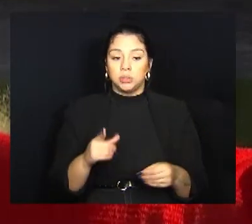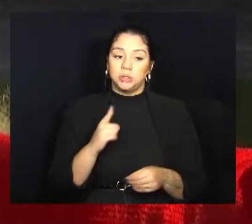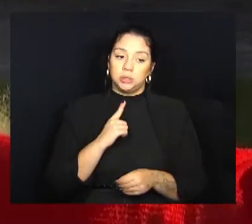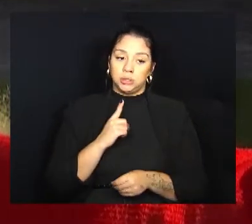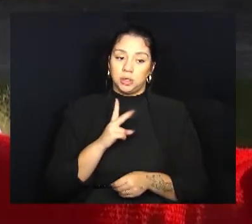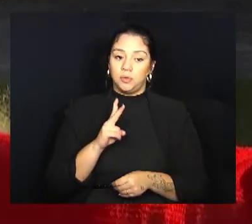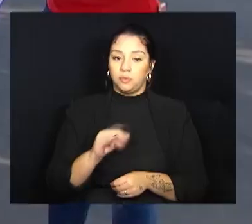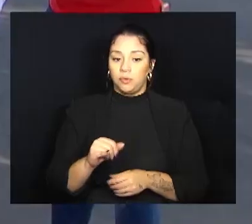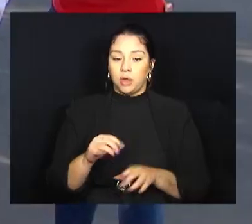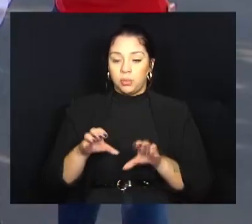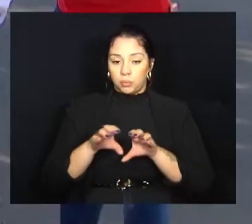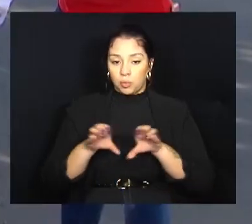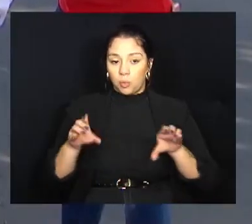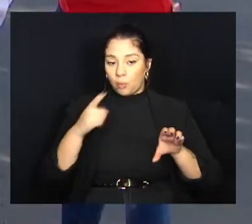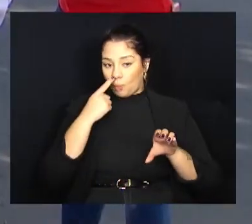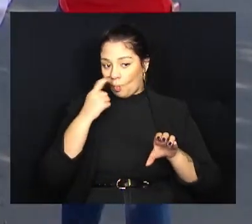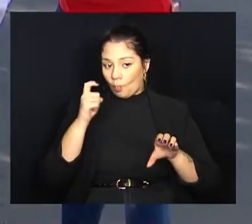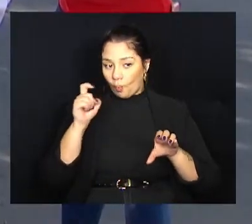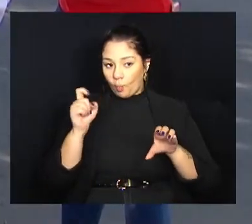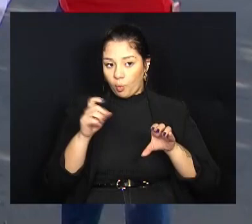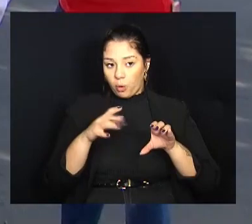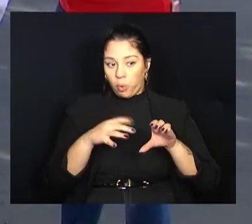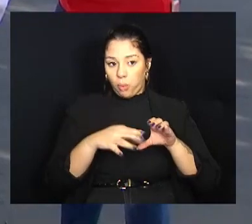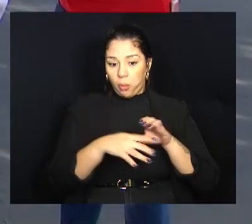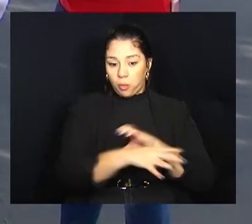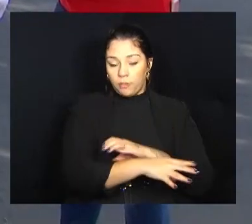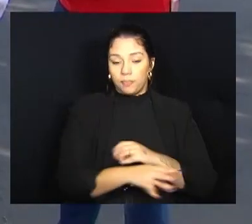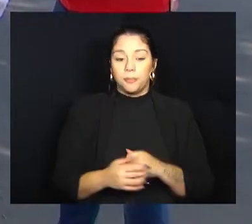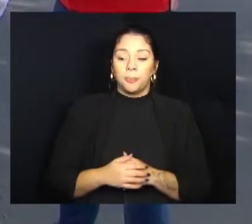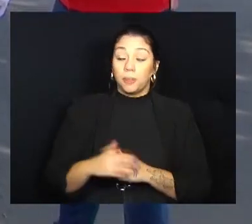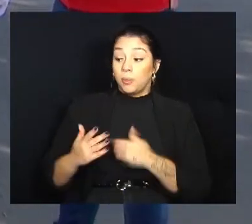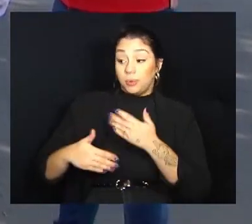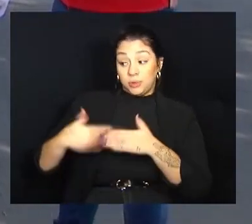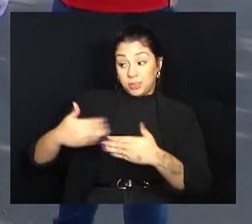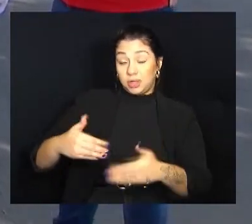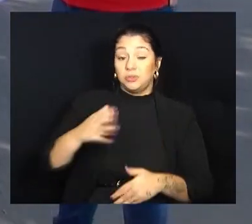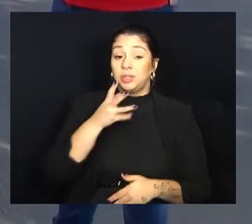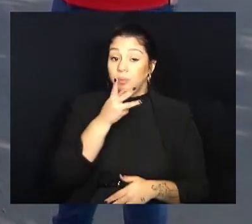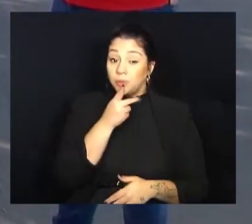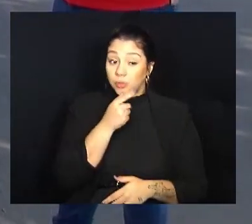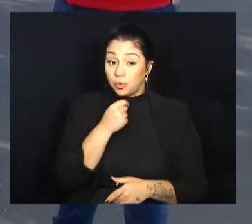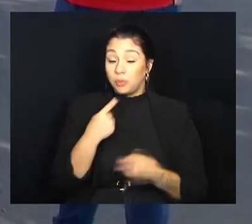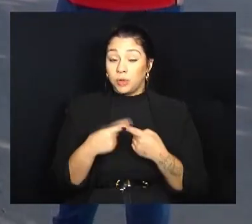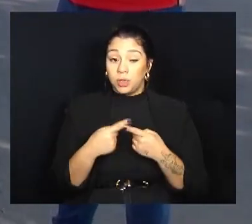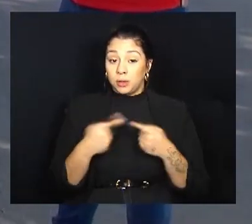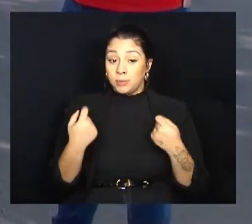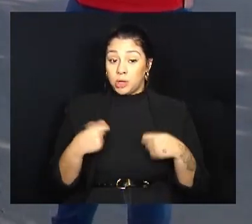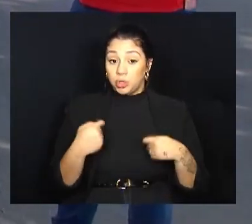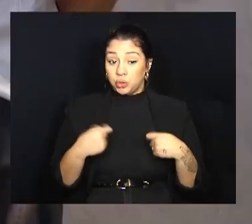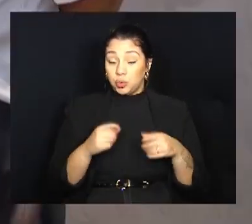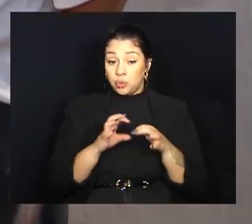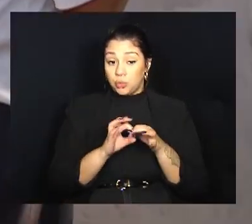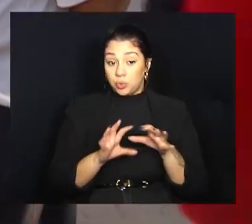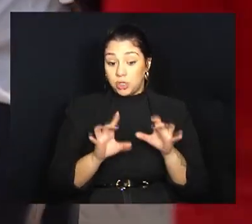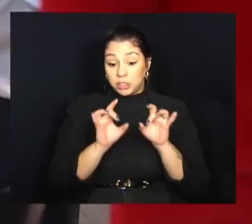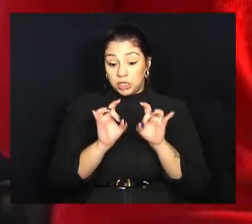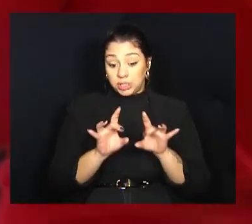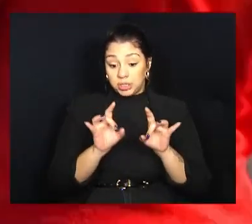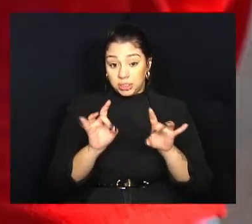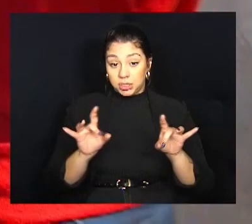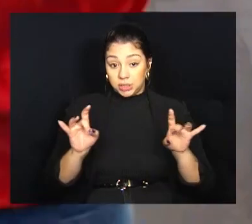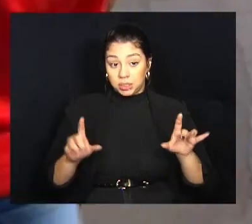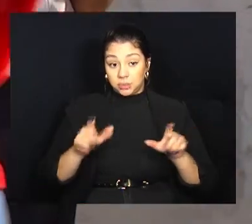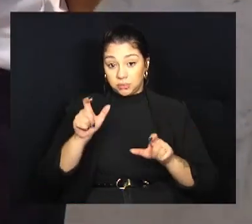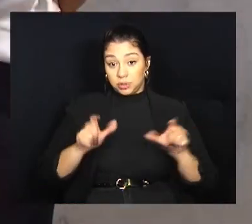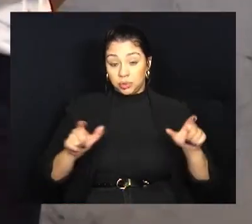sendo coletado nas vielas. Todo o processo levou um tempo, pois foi necessária a autorização de cada um dos